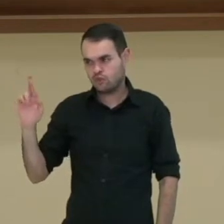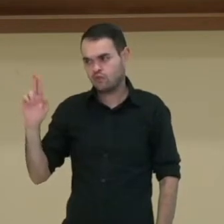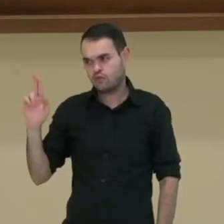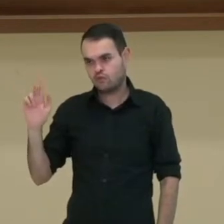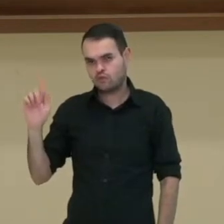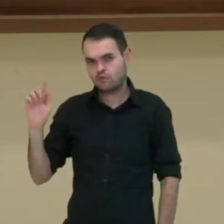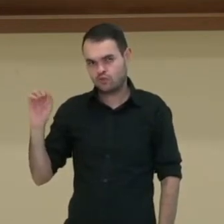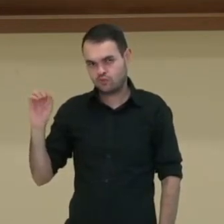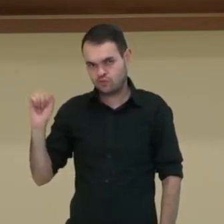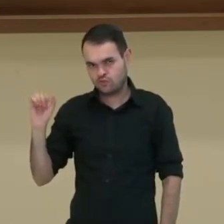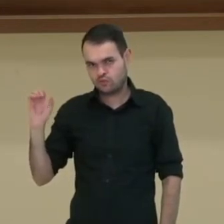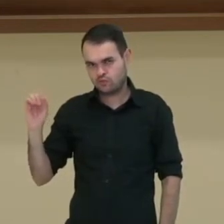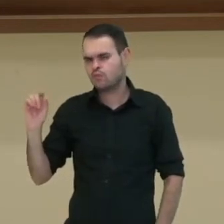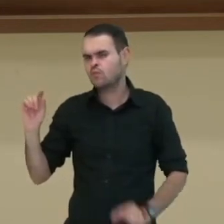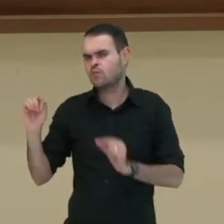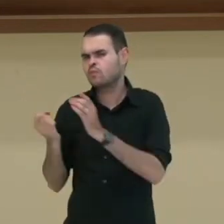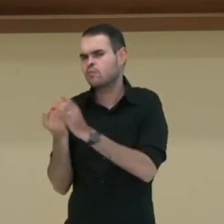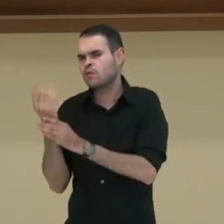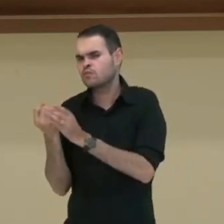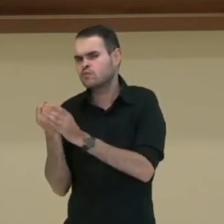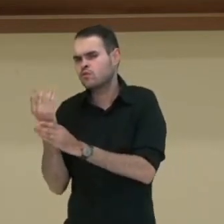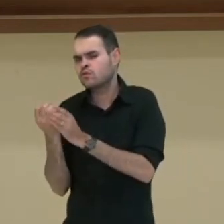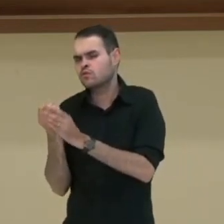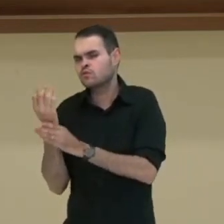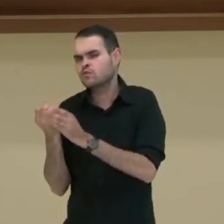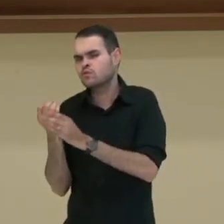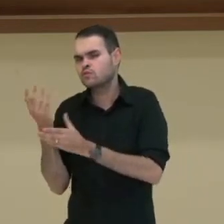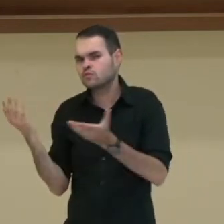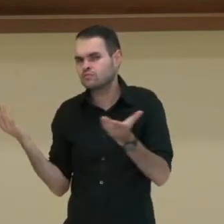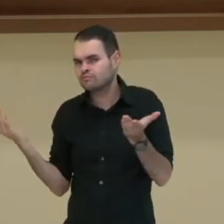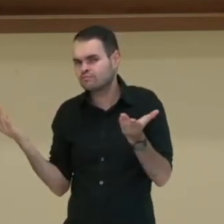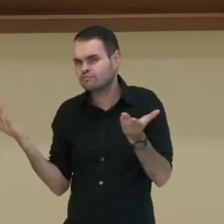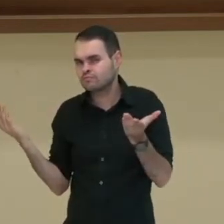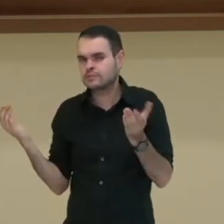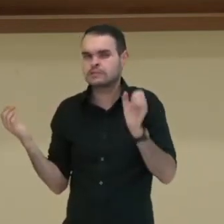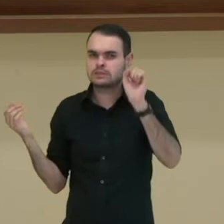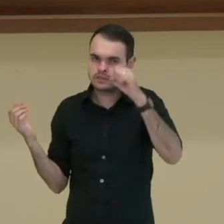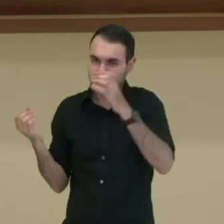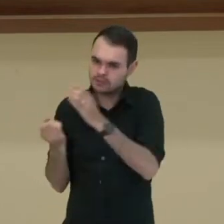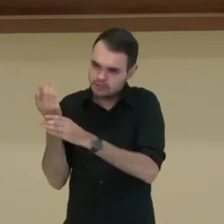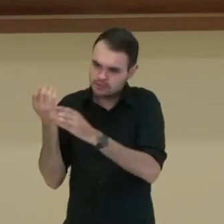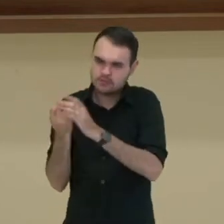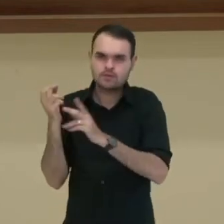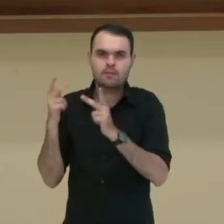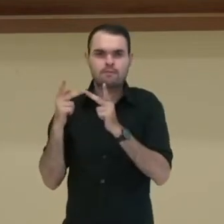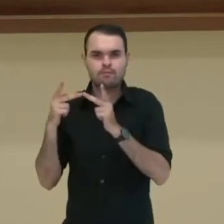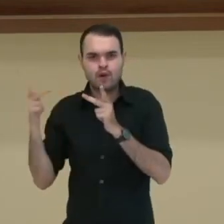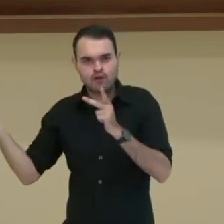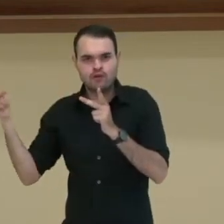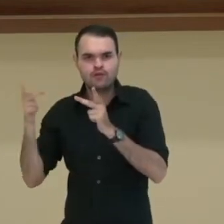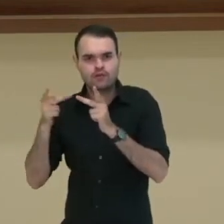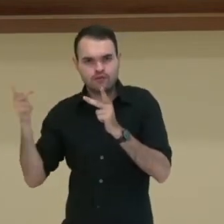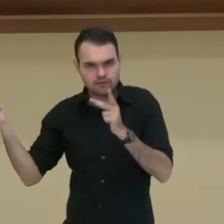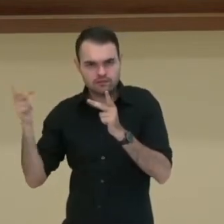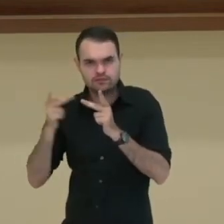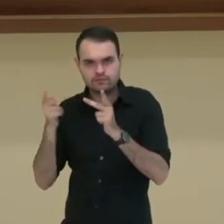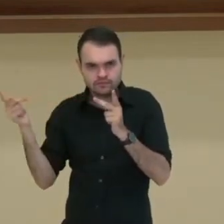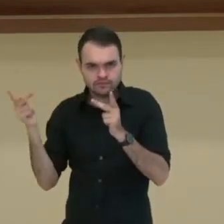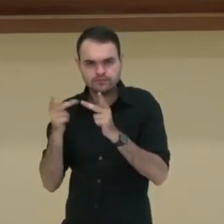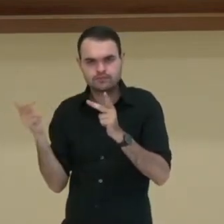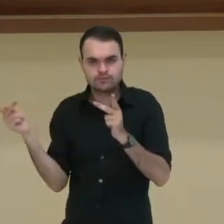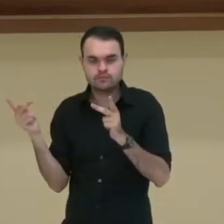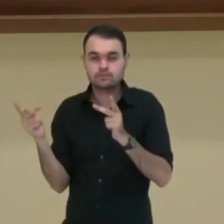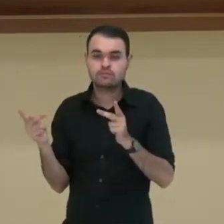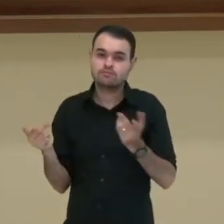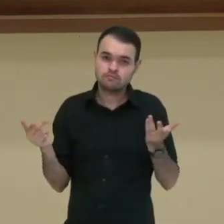ribossomo produzem, que é o que mesmo? O que você está lembrando aí? Isso mesmo, síntese de proteínas. Então, o complexo de Golgi